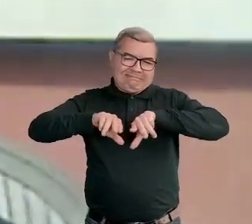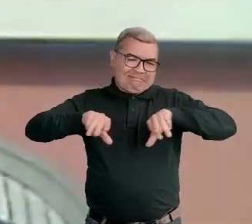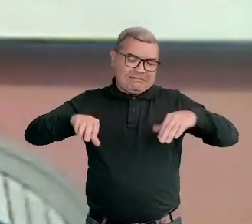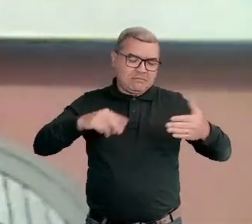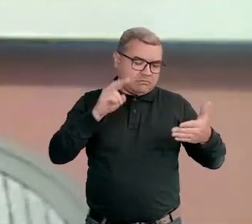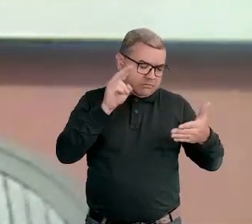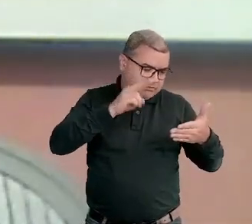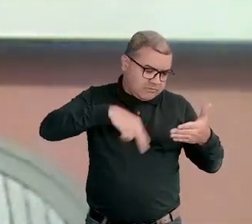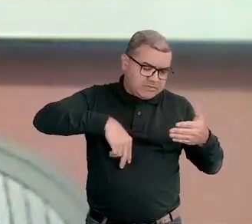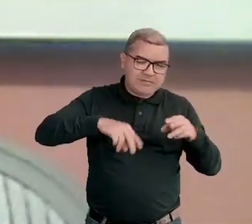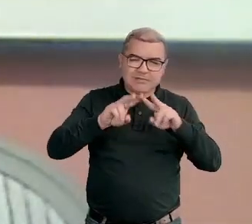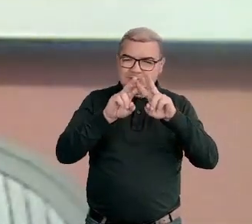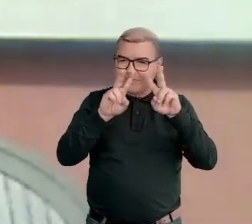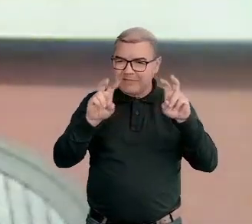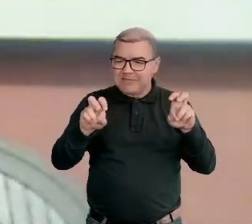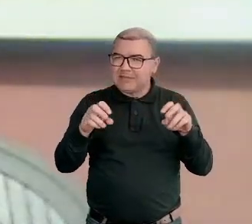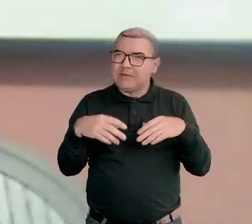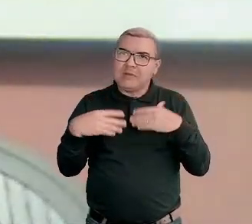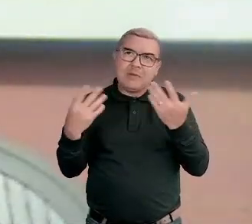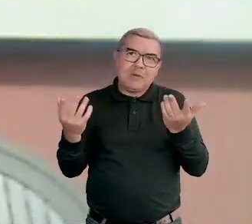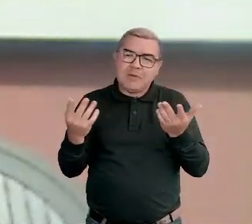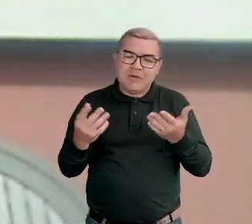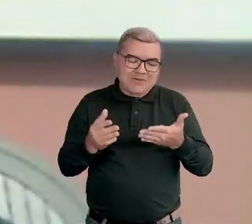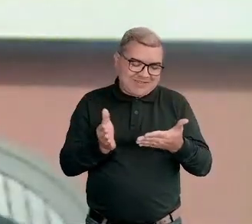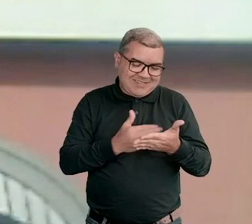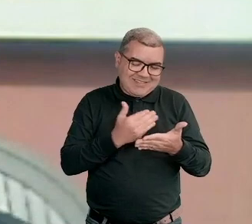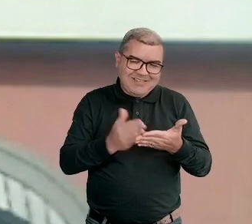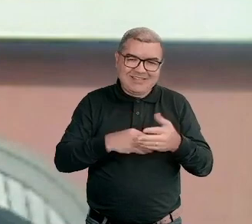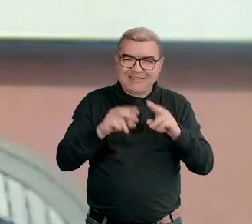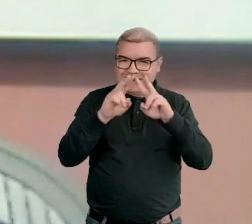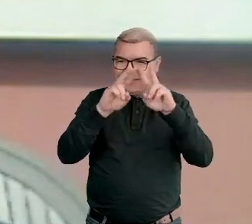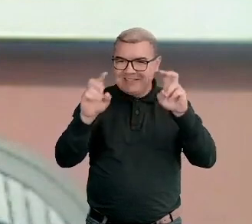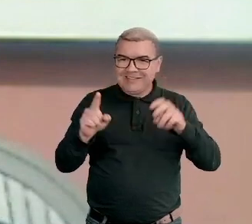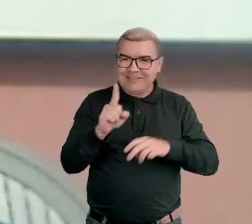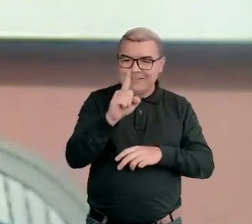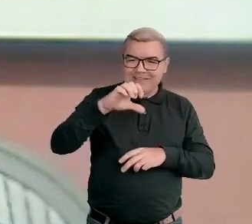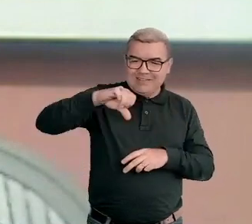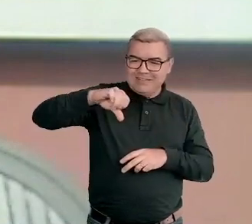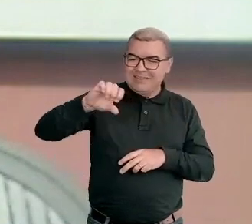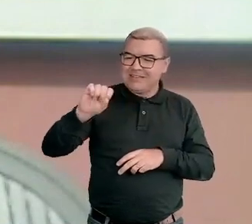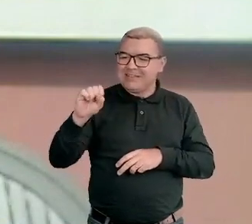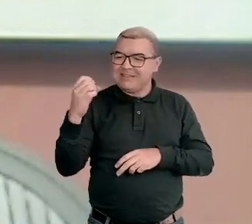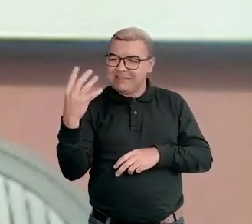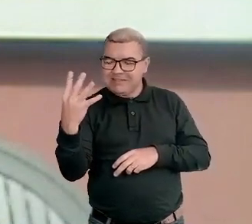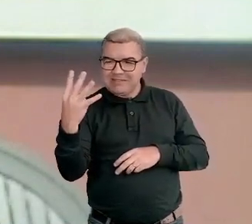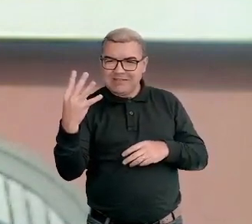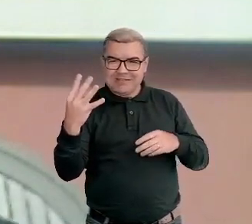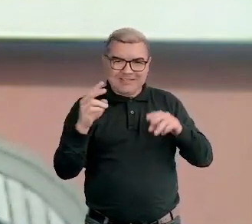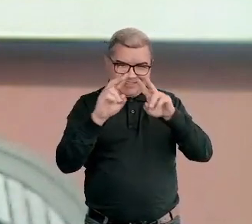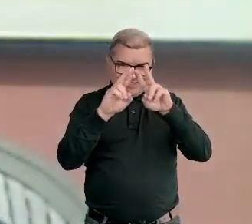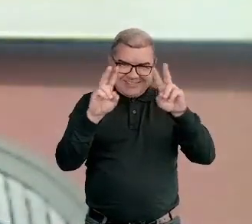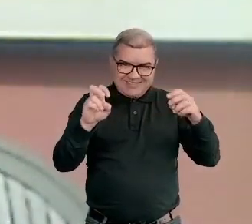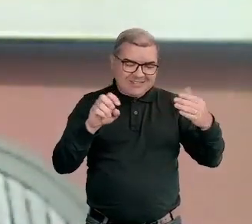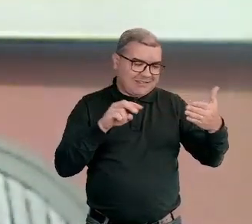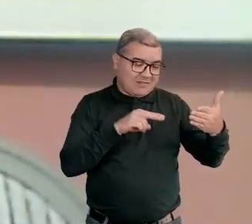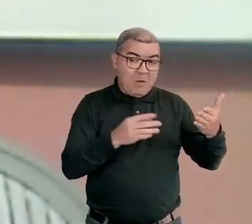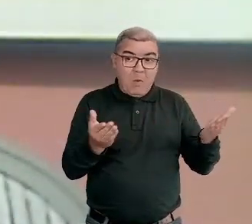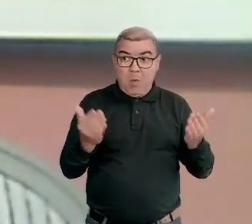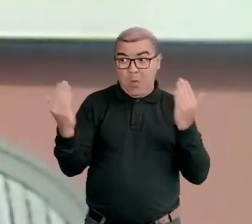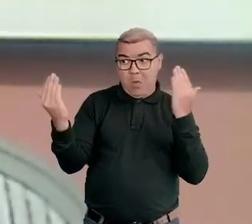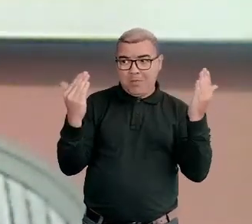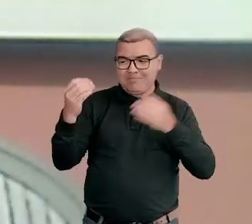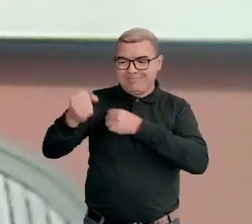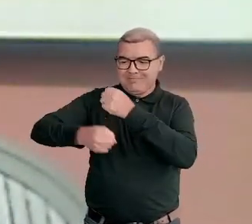Huxley, ou enfim, ou 1984, né? Que é um mero amador frente a 2022 e tudo que nós